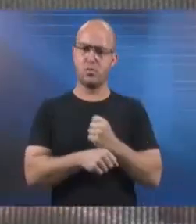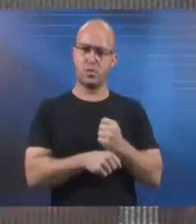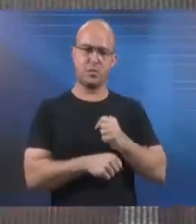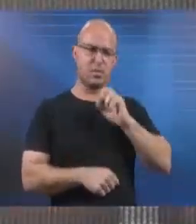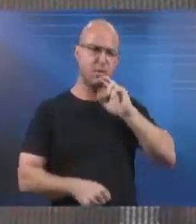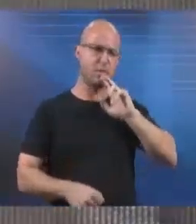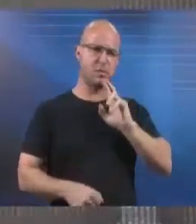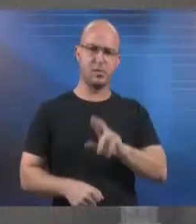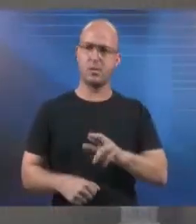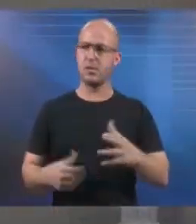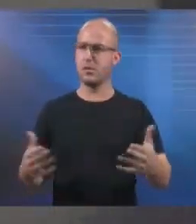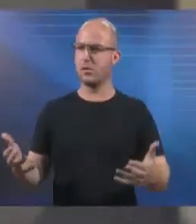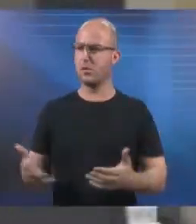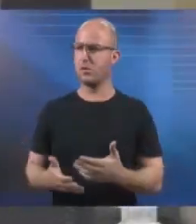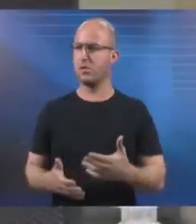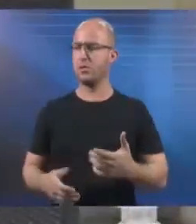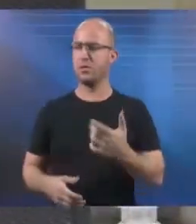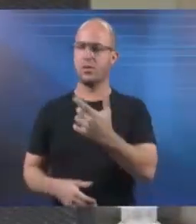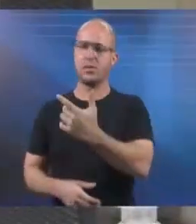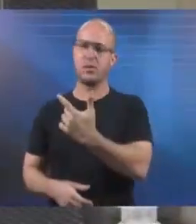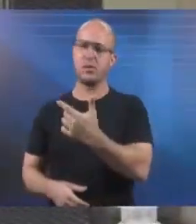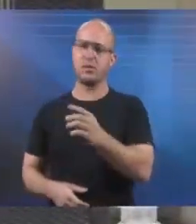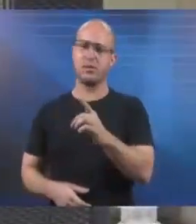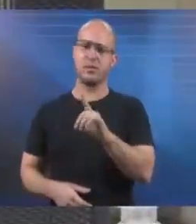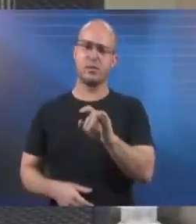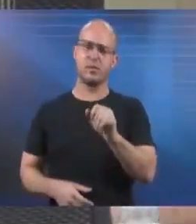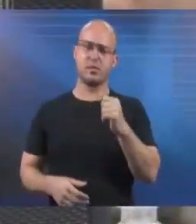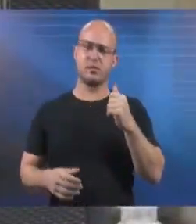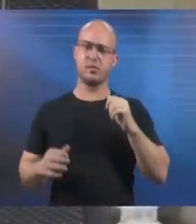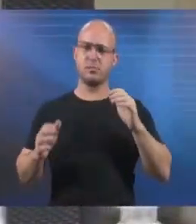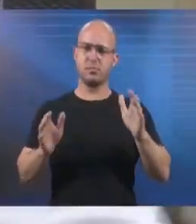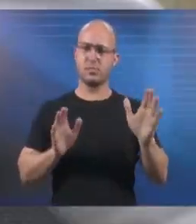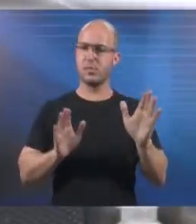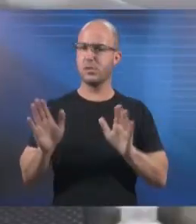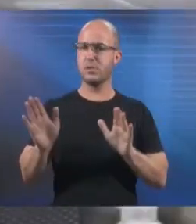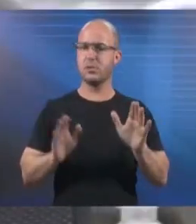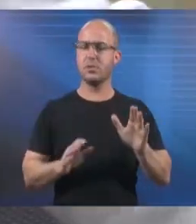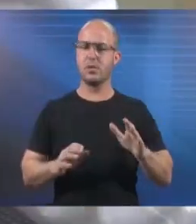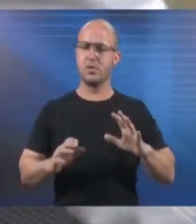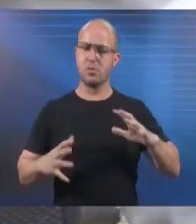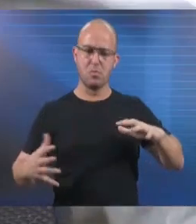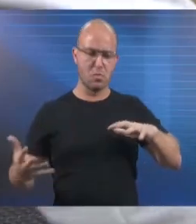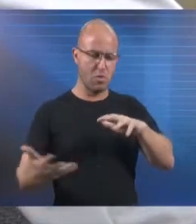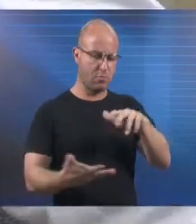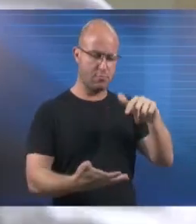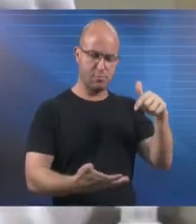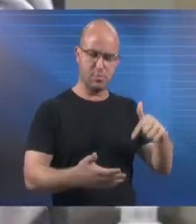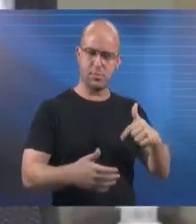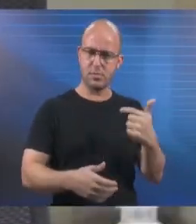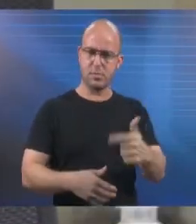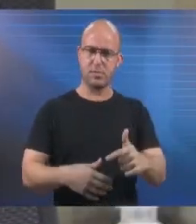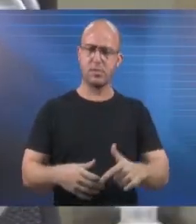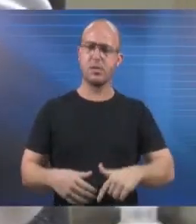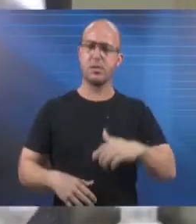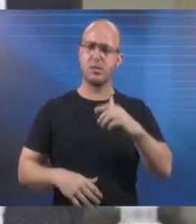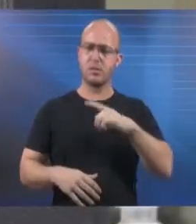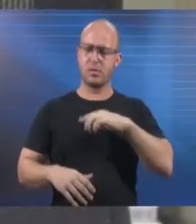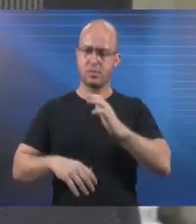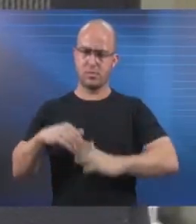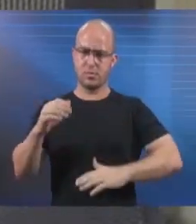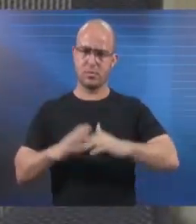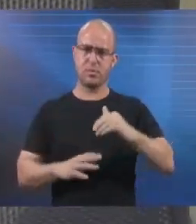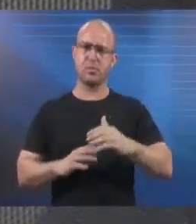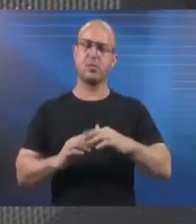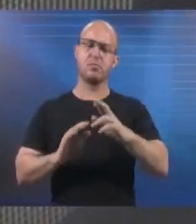responder e agora você quer em 20 dias o licenciamento isso não existe em nenhum lugar do mundo nós temos uma profissão aqui que sabe o